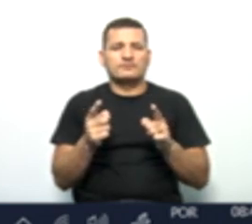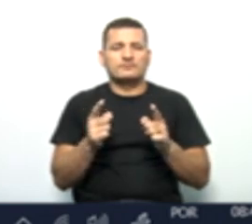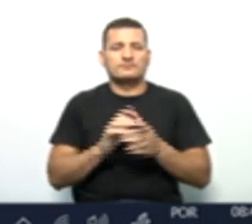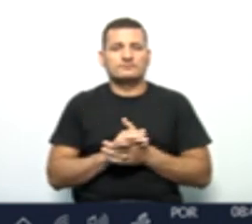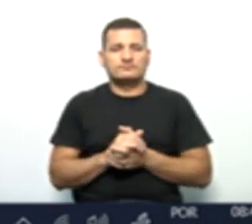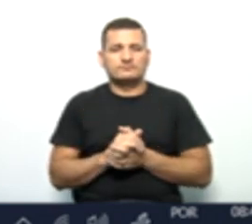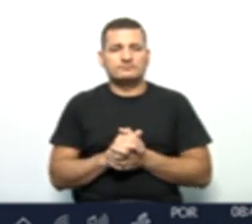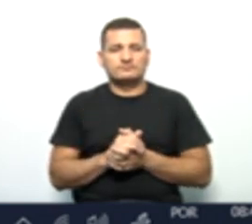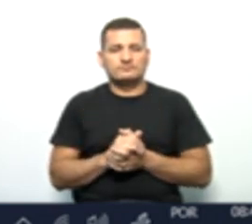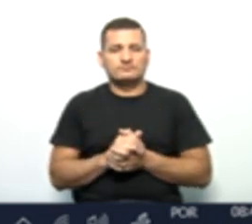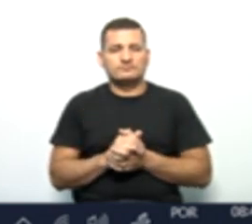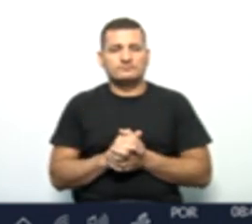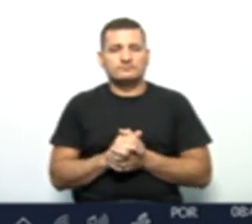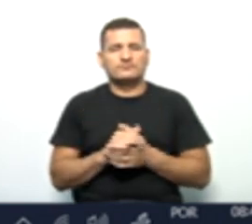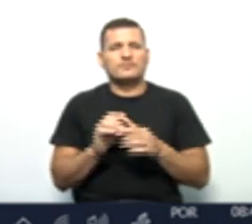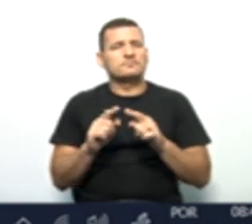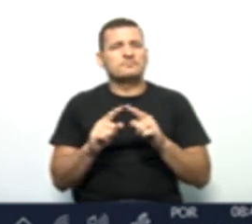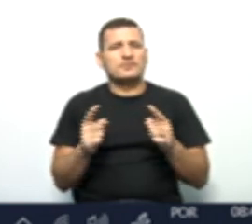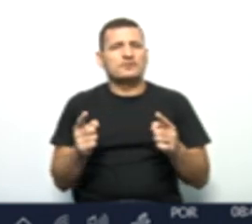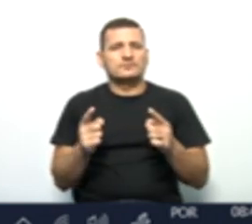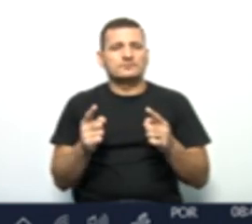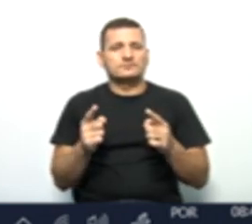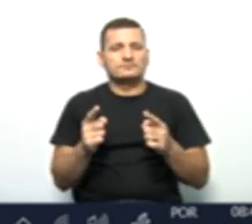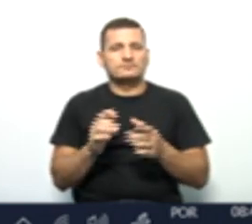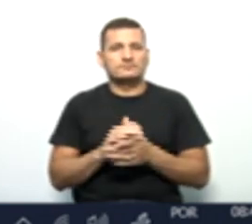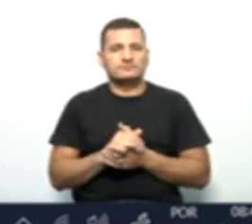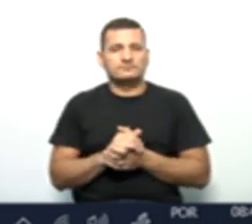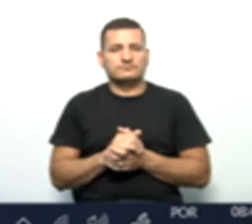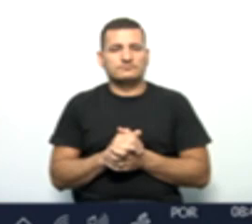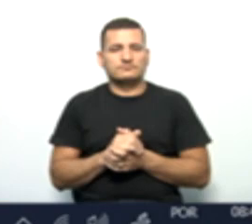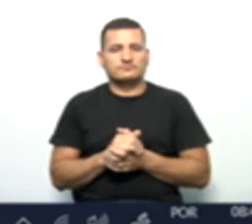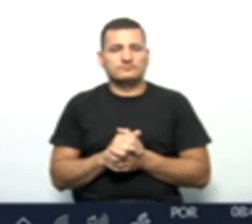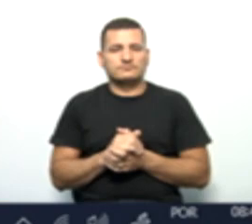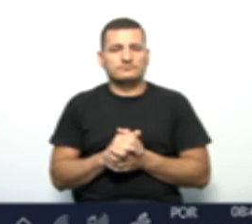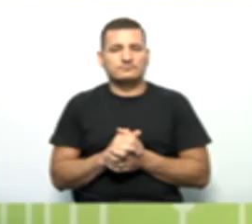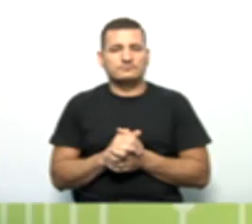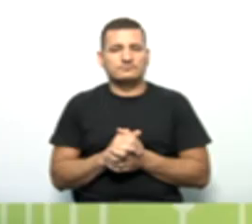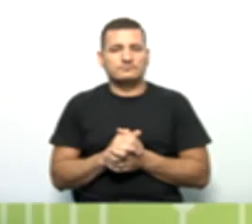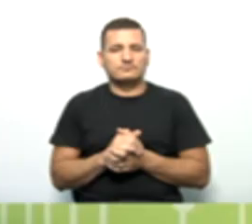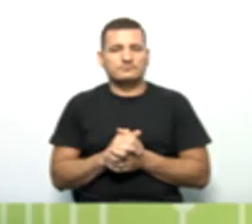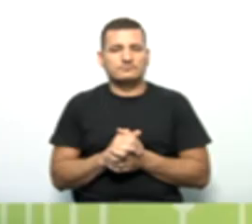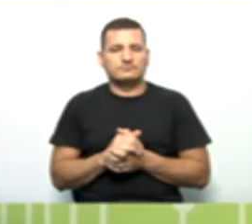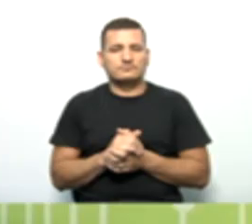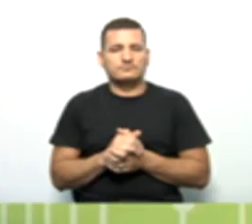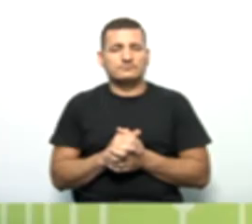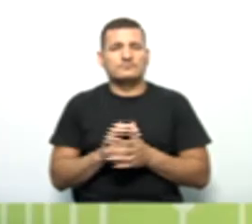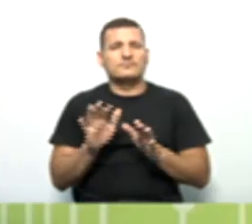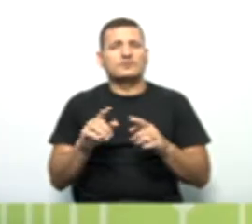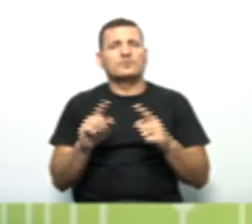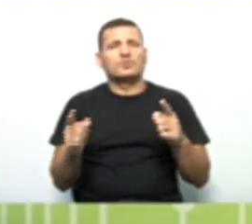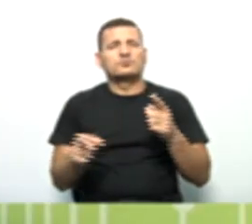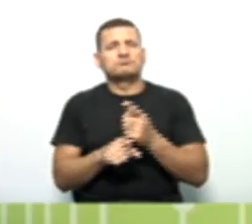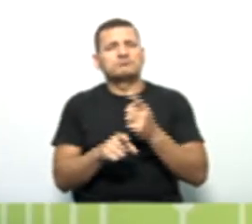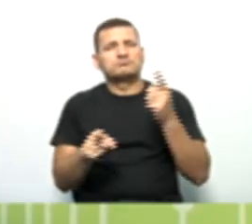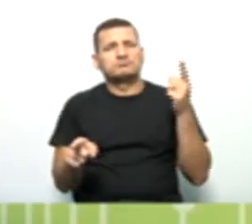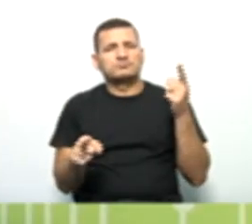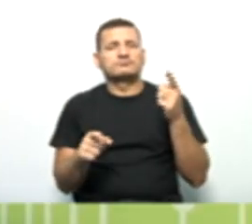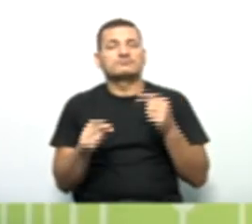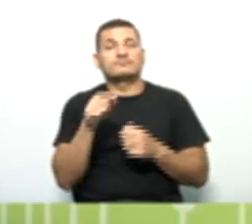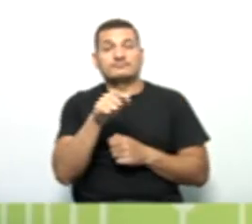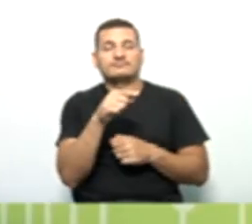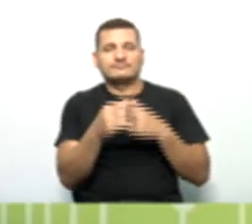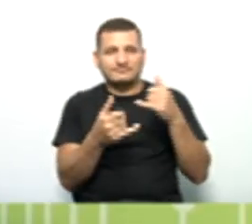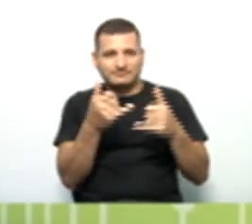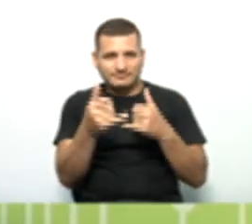fechar aqui. E como que a gente vai... Ó, foca um pouquinho aqui em mim. E como que vocês vão descobrir que